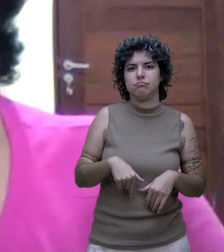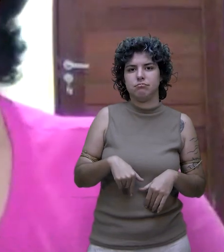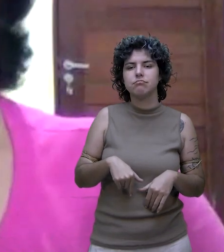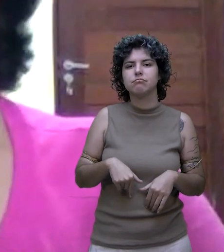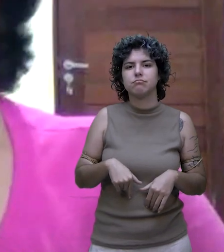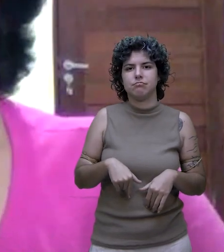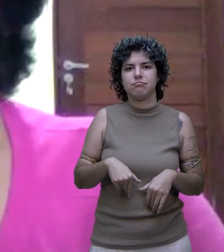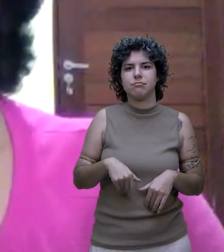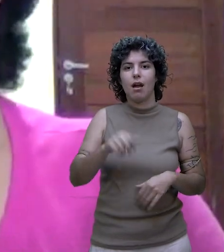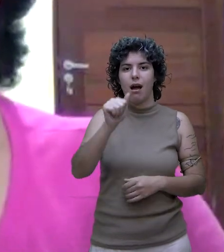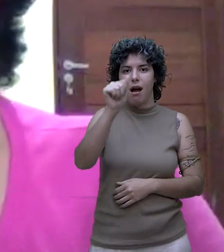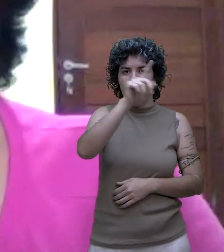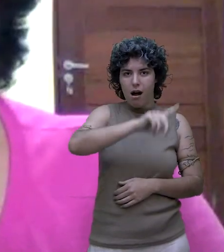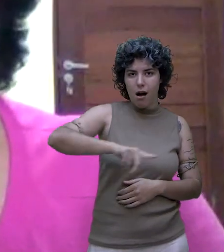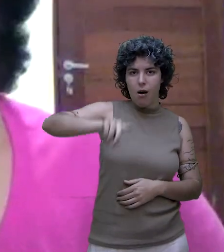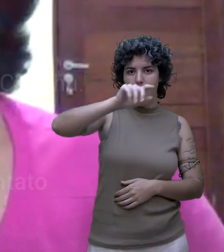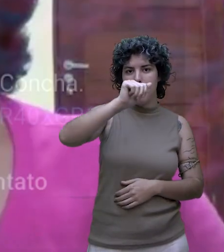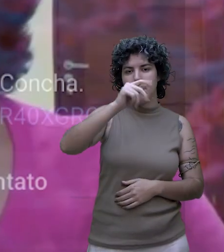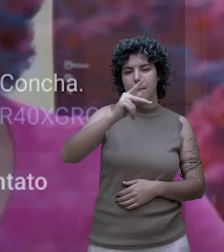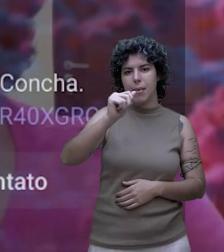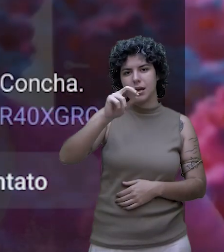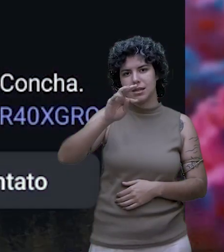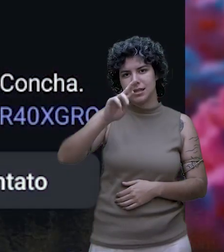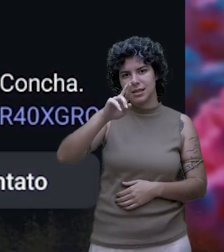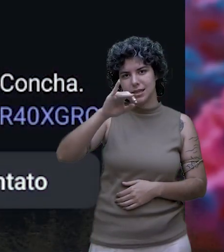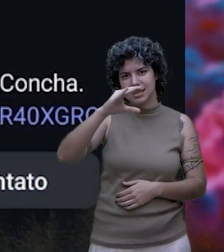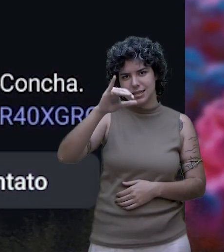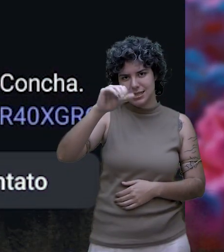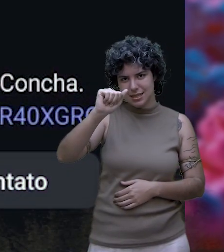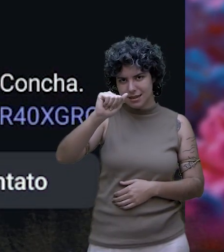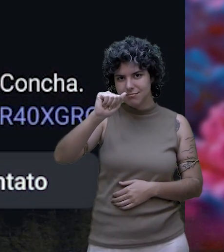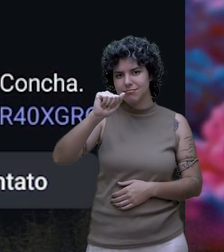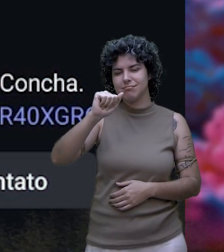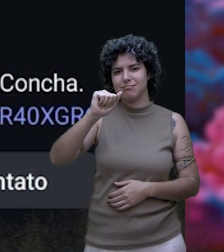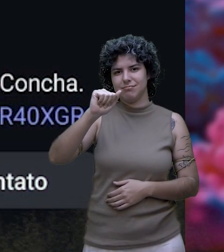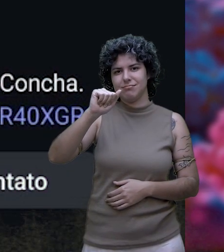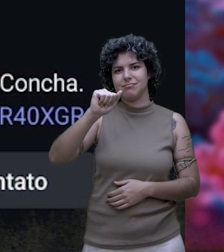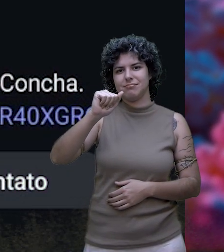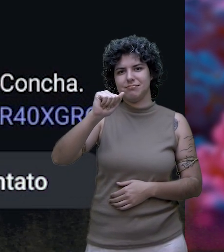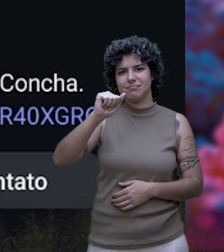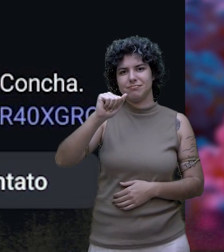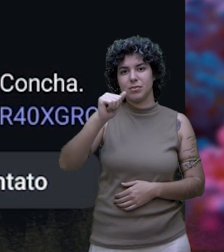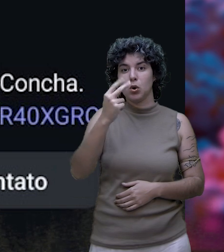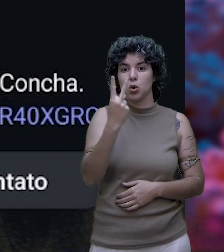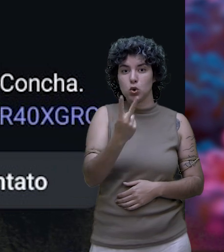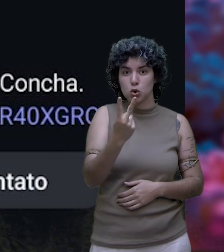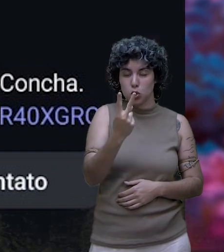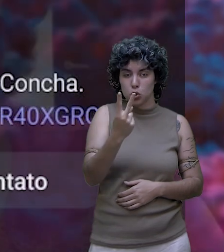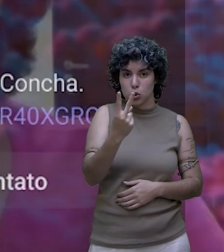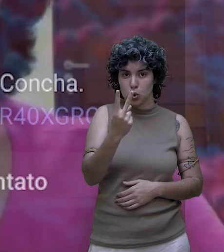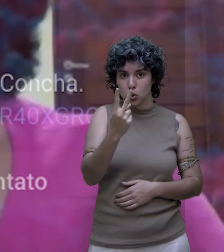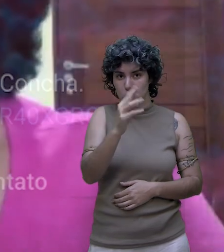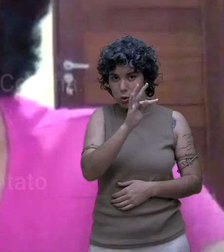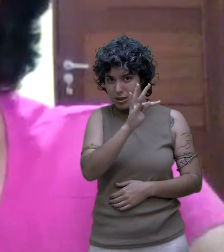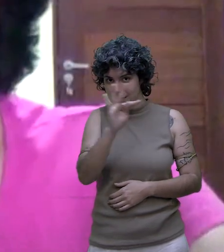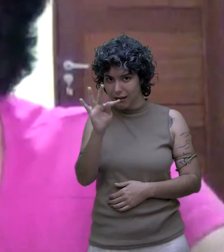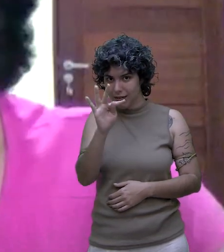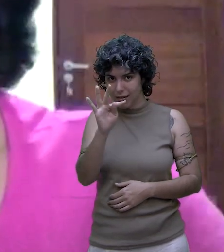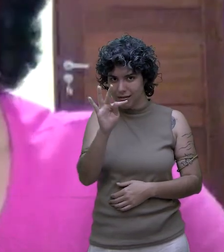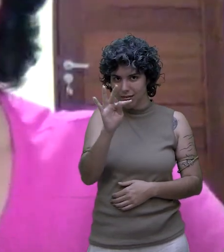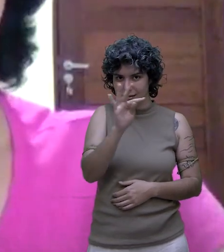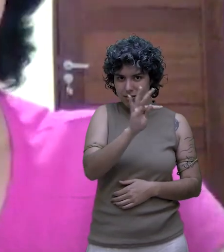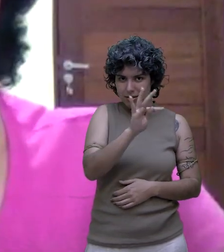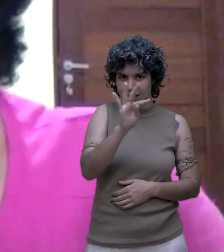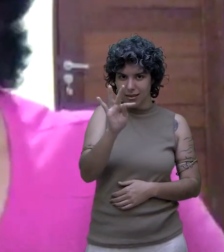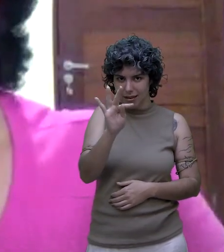encontra, então é @Patrícia, o Patrícia é com 2T, tá, gente? Porque muita gente acha que é o corretor